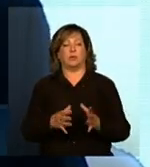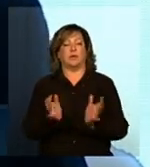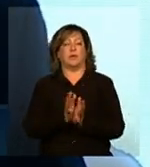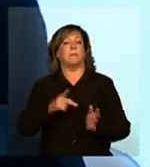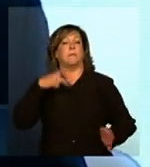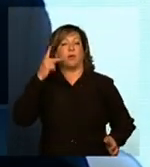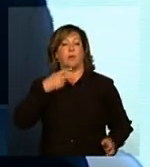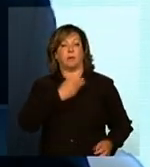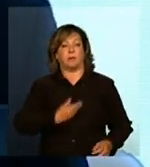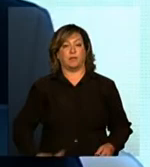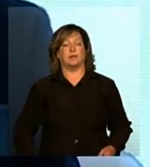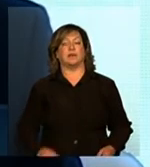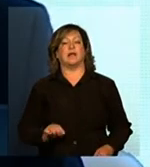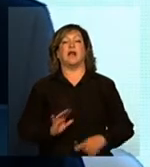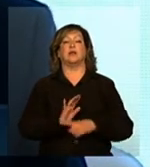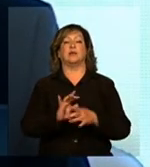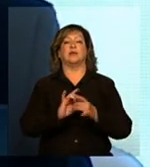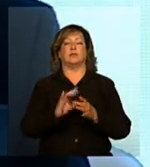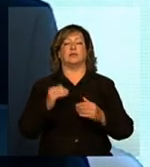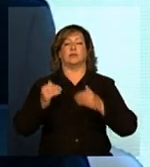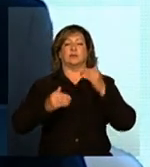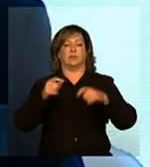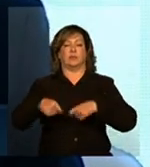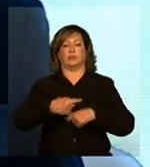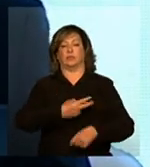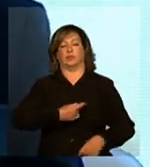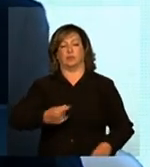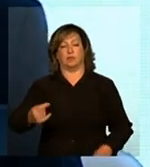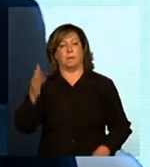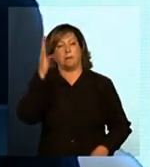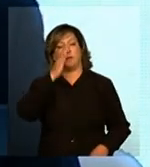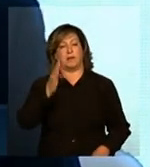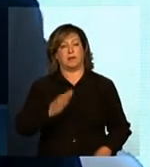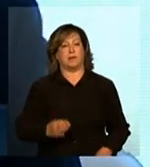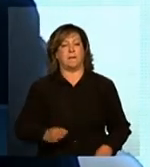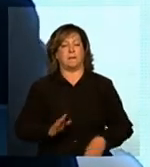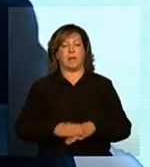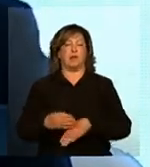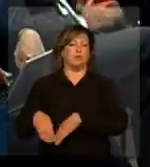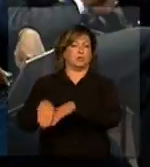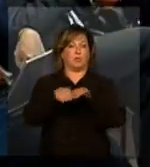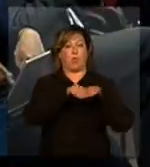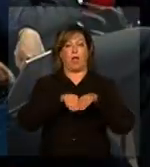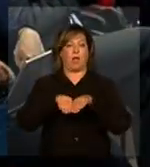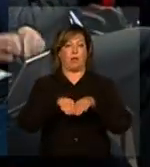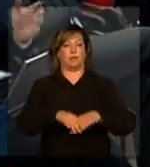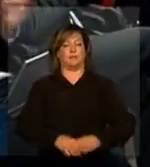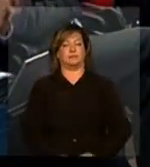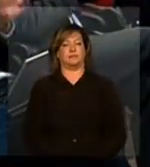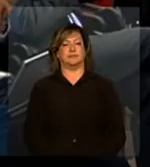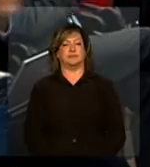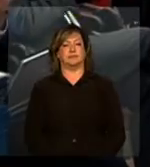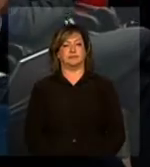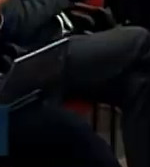políticas públicas que permitem o desenvolvimento rural sustentável e um Brasil mais igual.